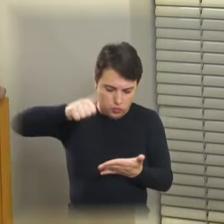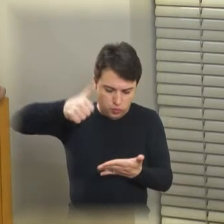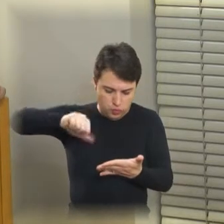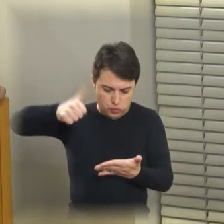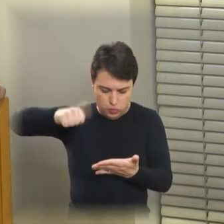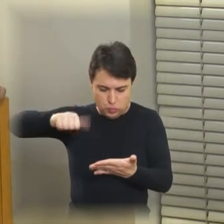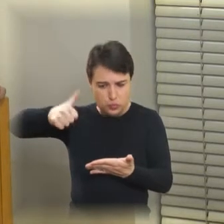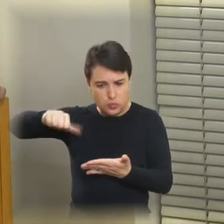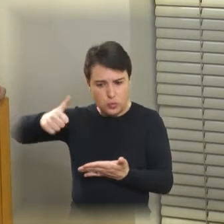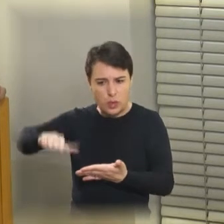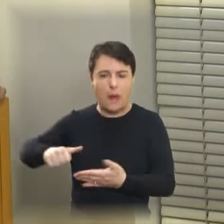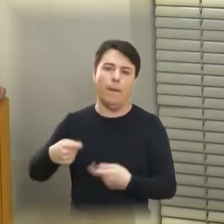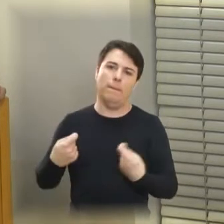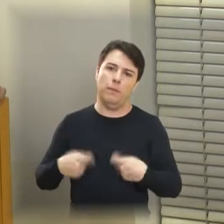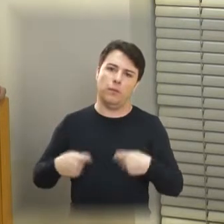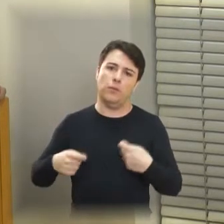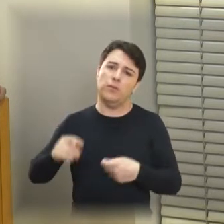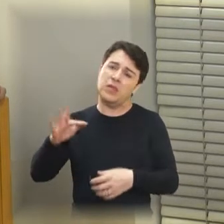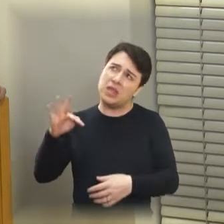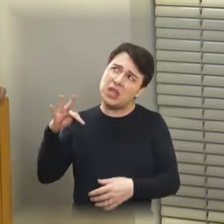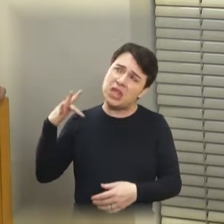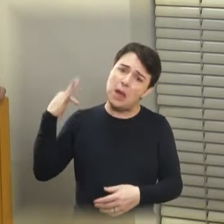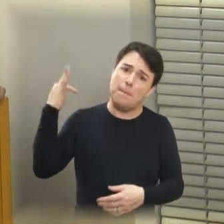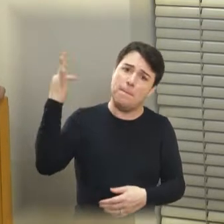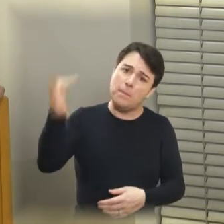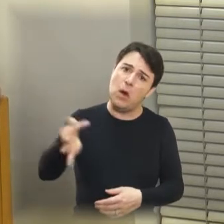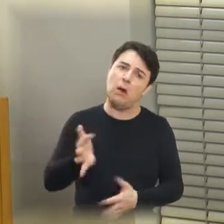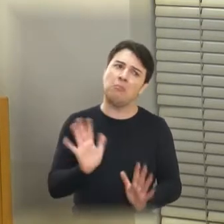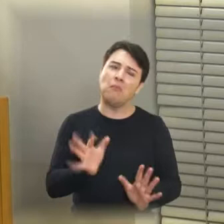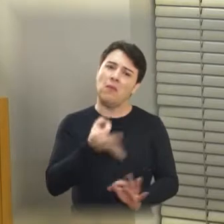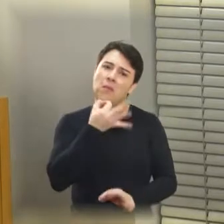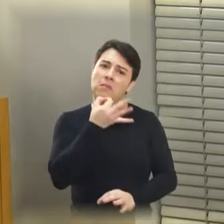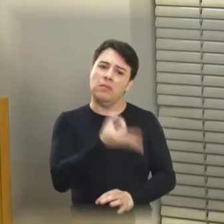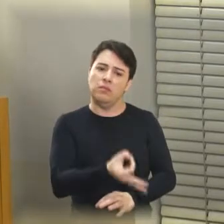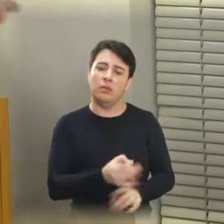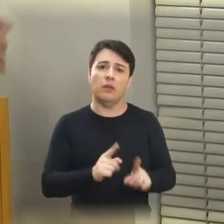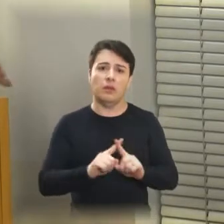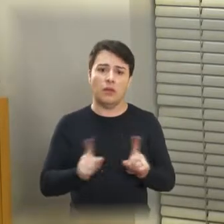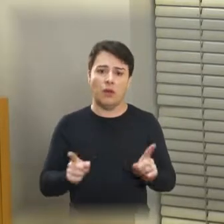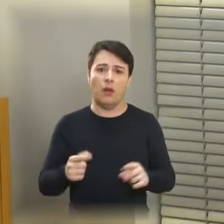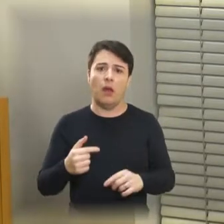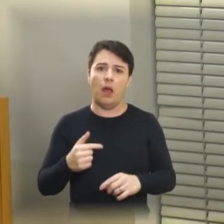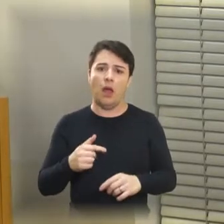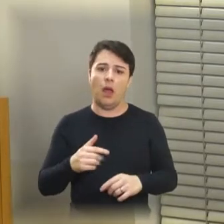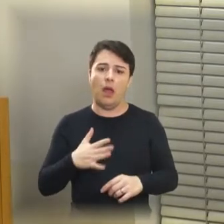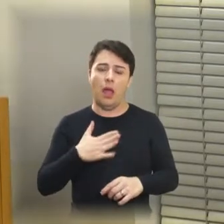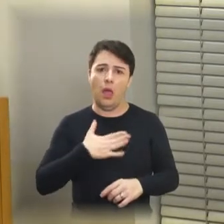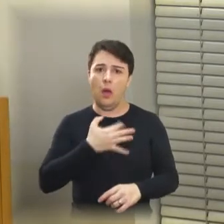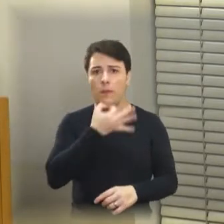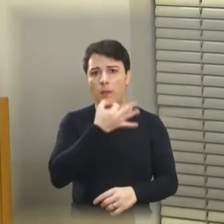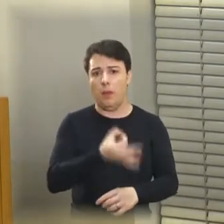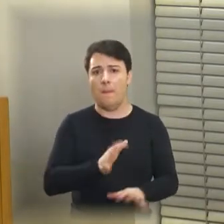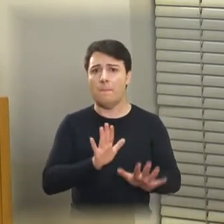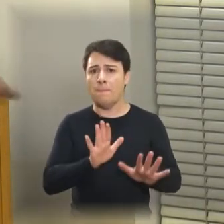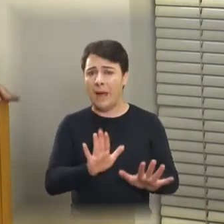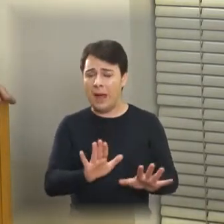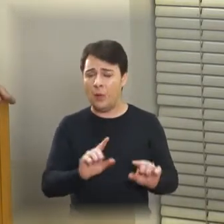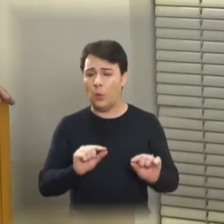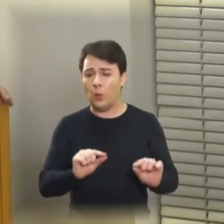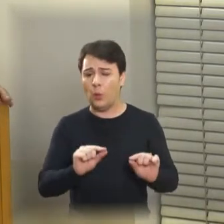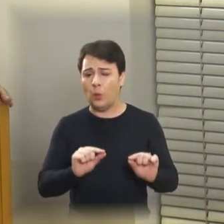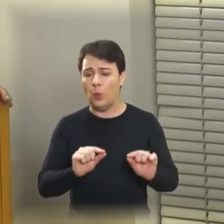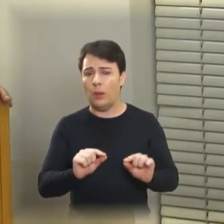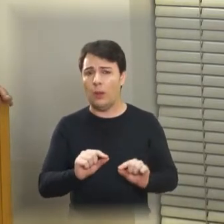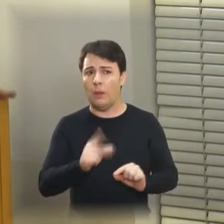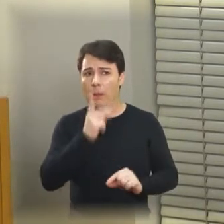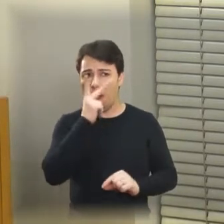né? Para aprofundar e depois emitir opinião. Então, estamos emitindo opinião, mas ainda, a grosso modo,